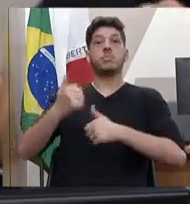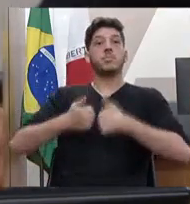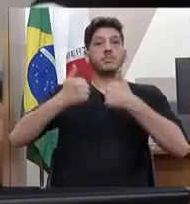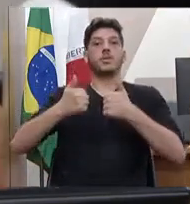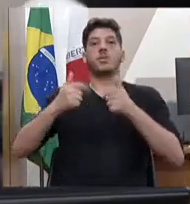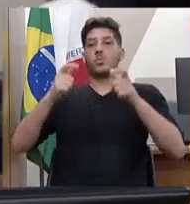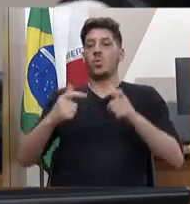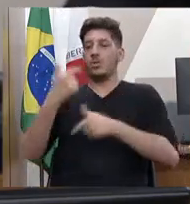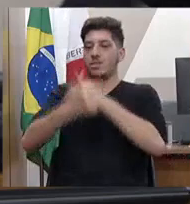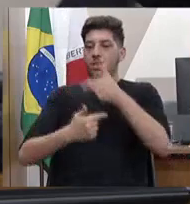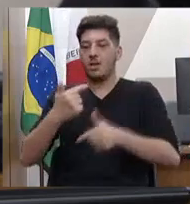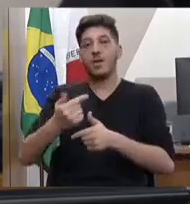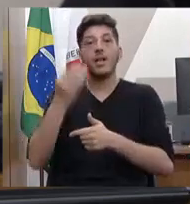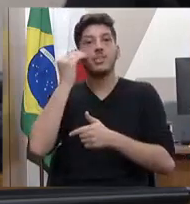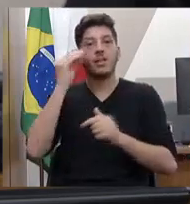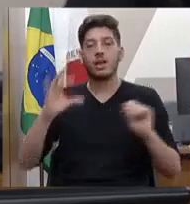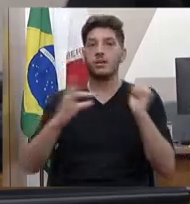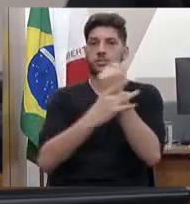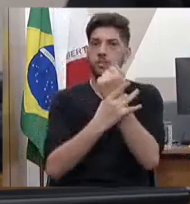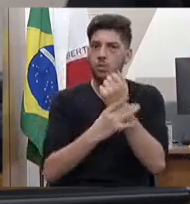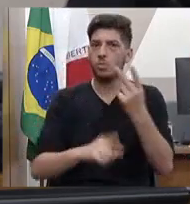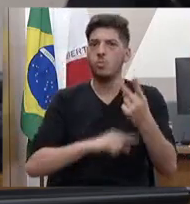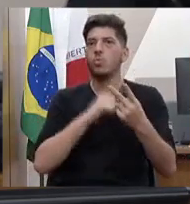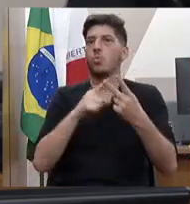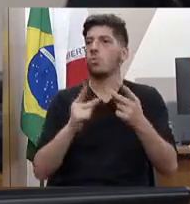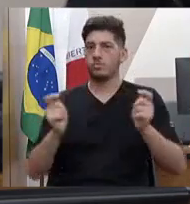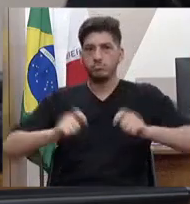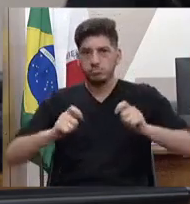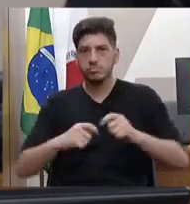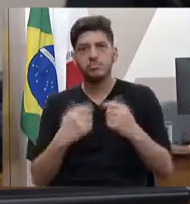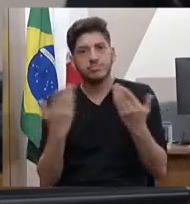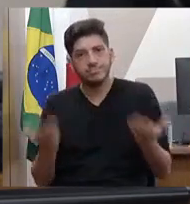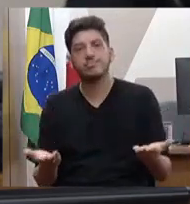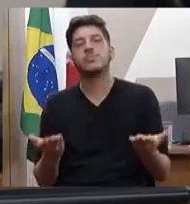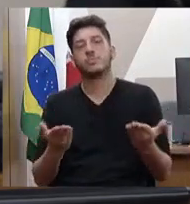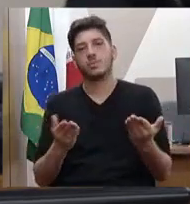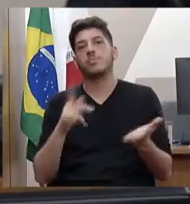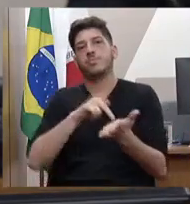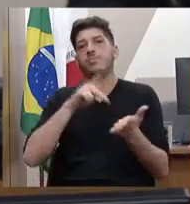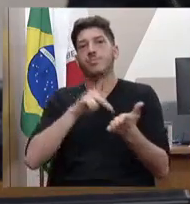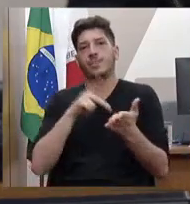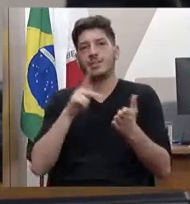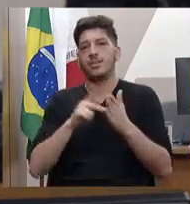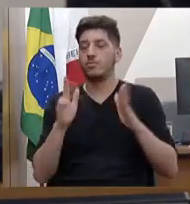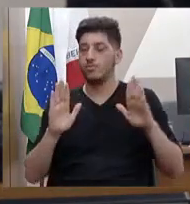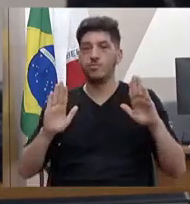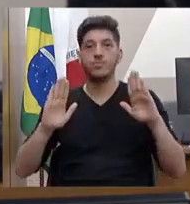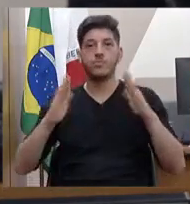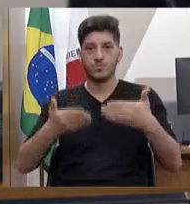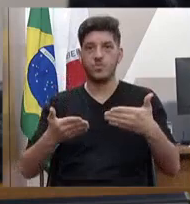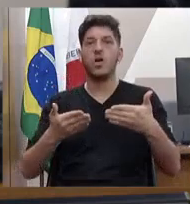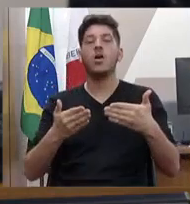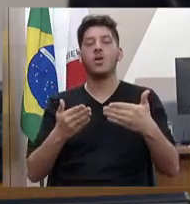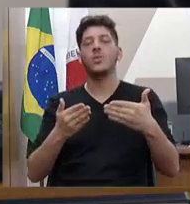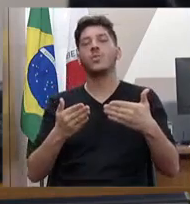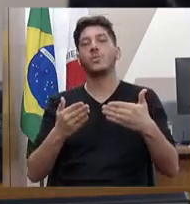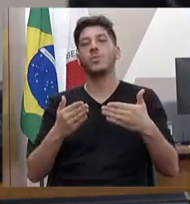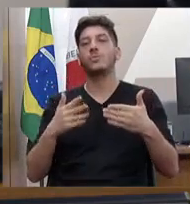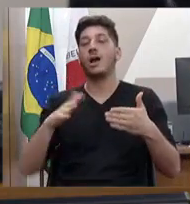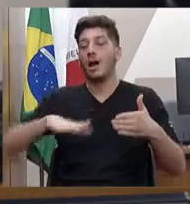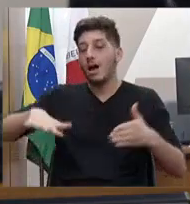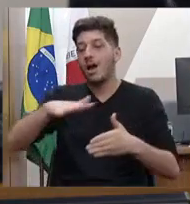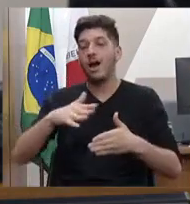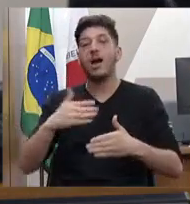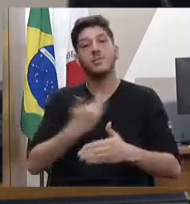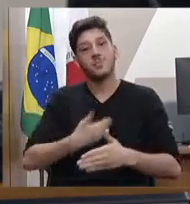colocar o ambiente de trabalho seguro propenso etc Então essa unidade esse foco na do serviço público eu vou buscar